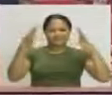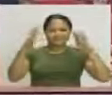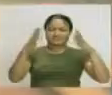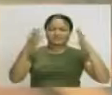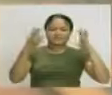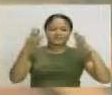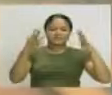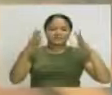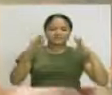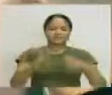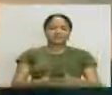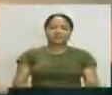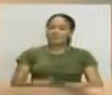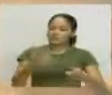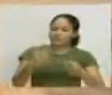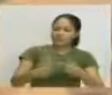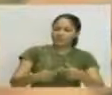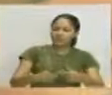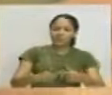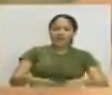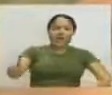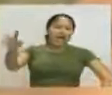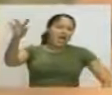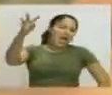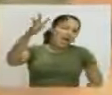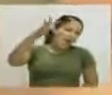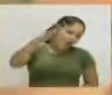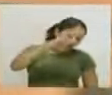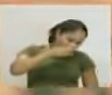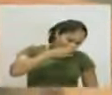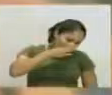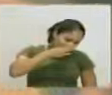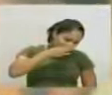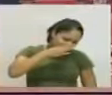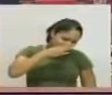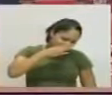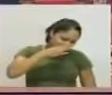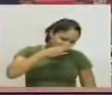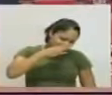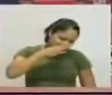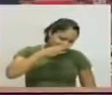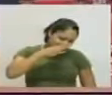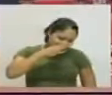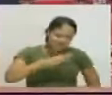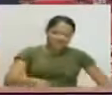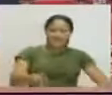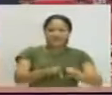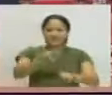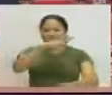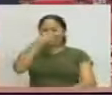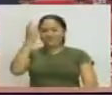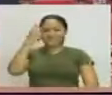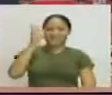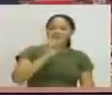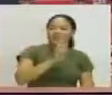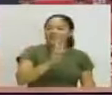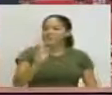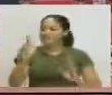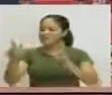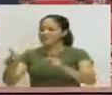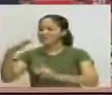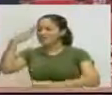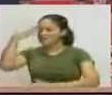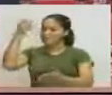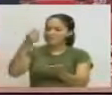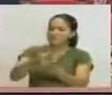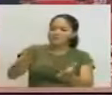É por isso que eu admiro aquele que exerce a política como serviço. Olha para o povo e sabe que quem está pagando o salário deles